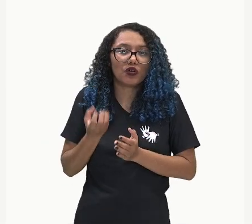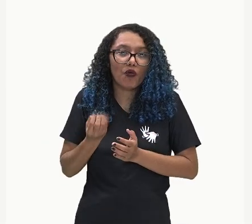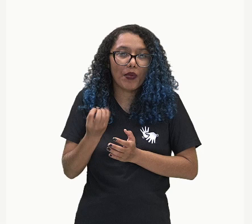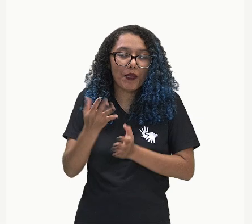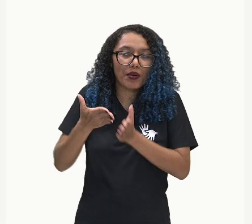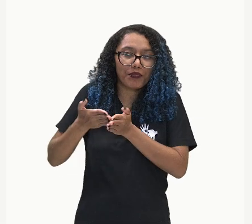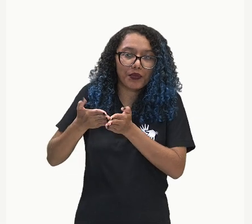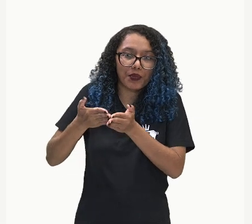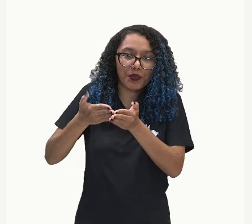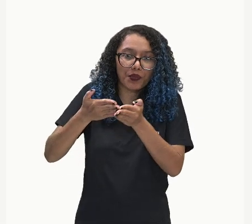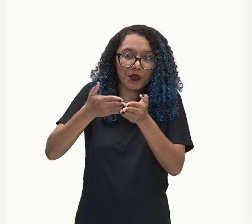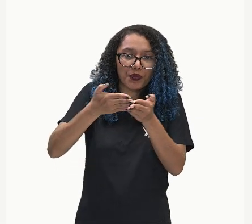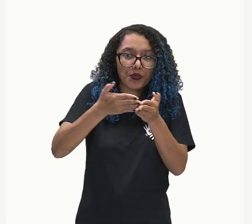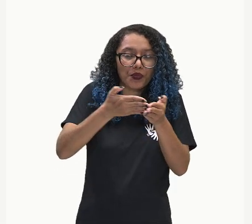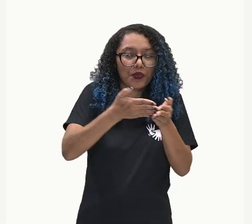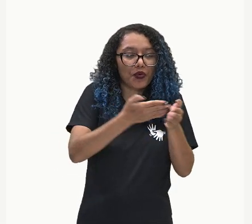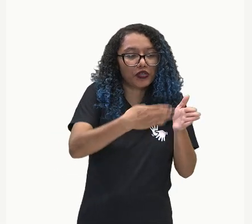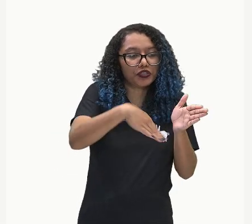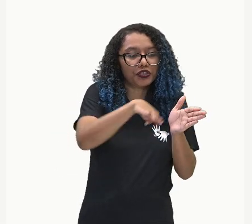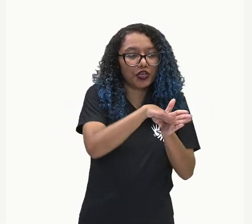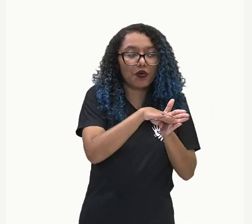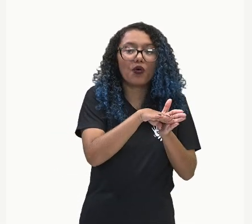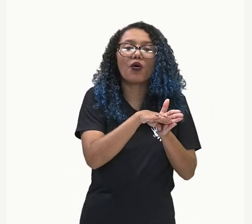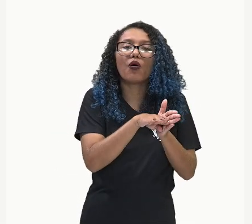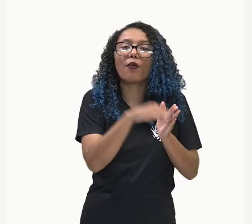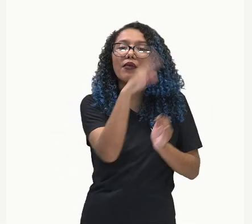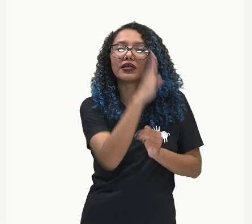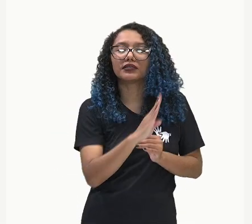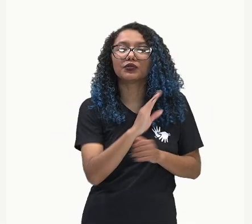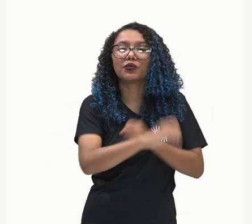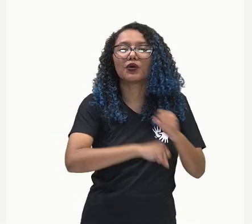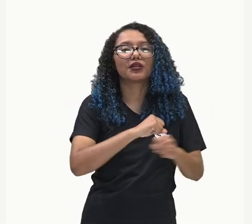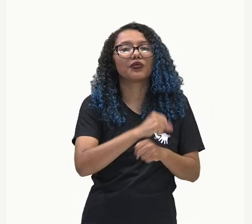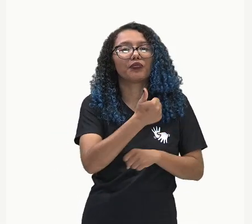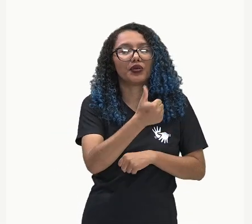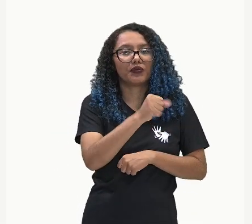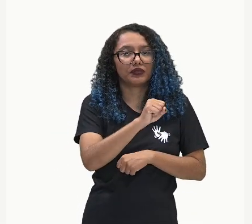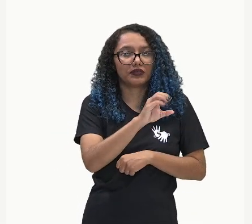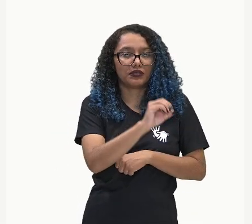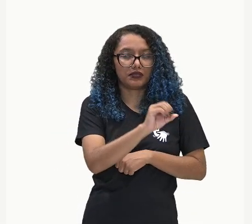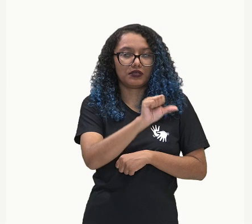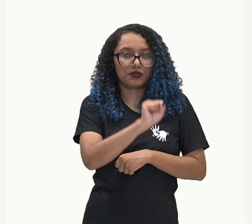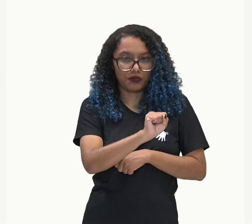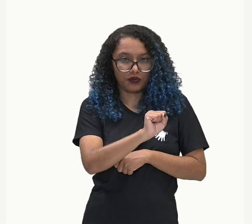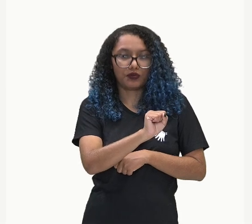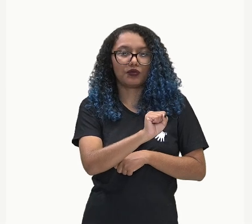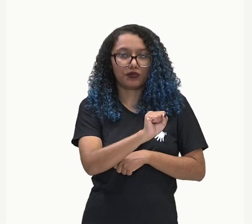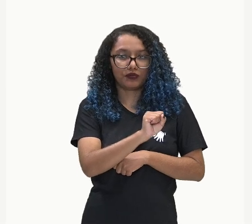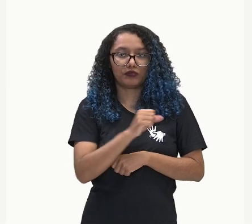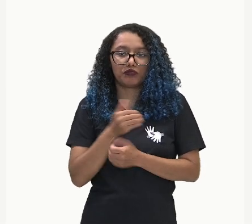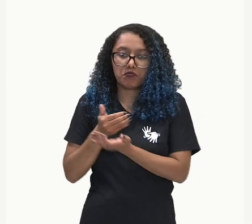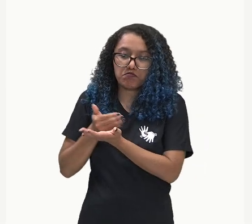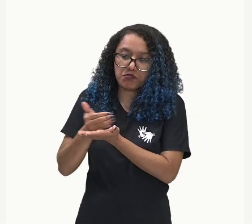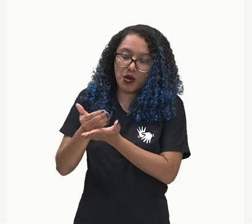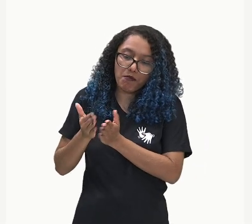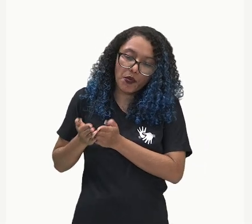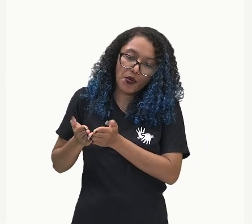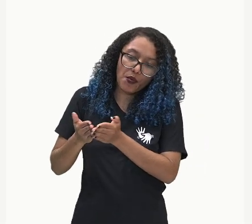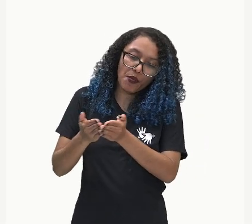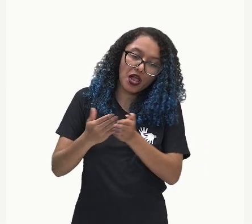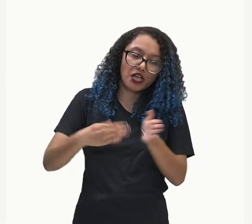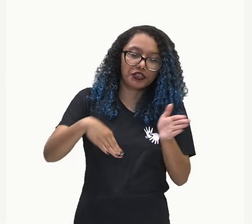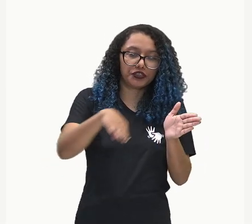ela chegou até o Brasil, tá, gente? 1807, em novembro, ela saiu. 1808, ela chegou aqui no Brasil.